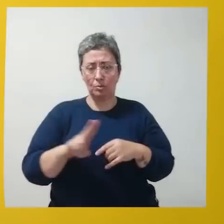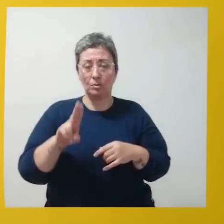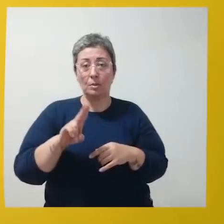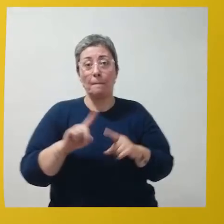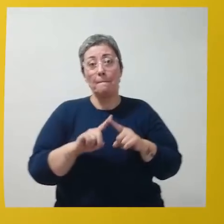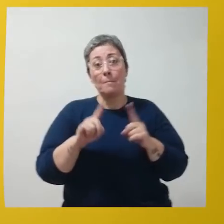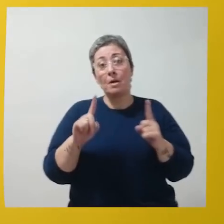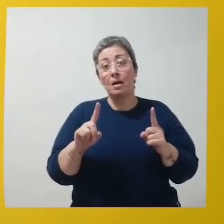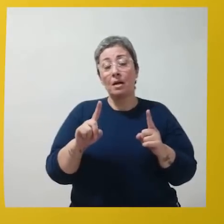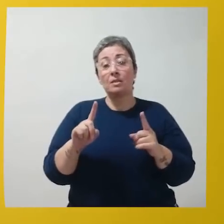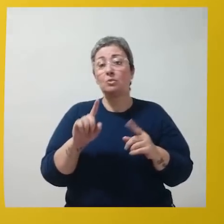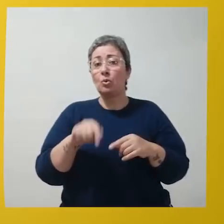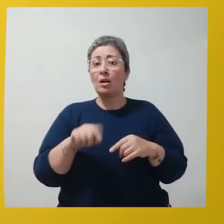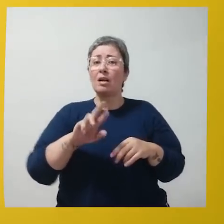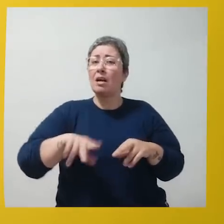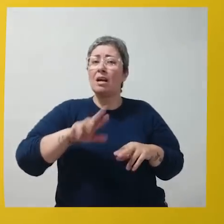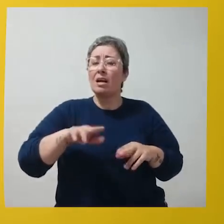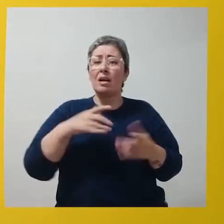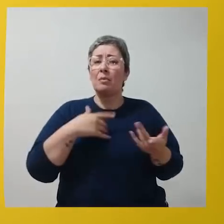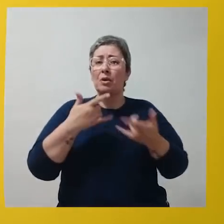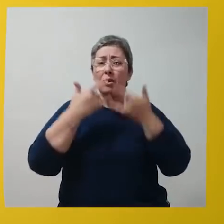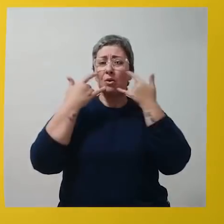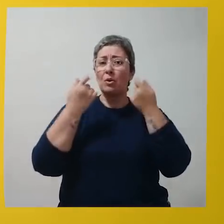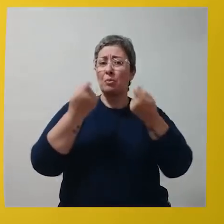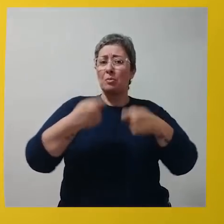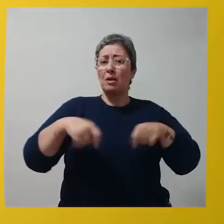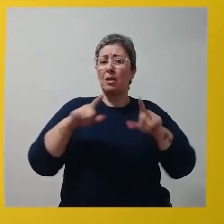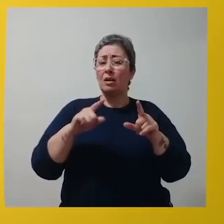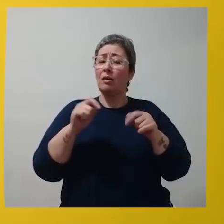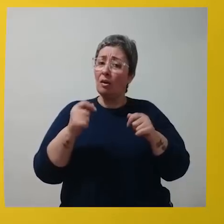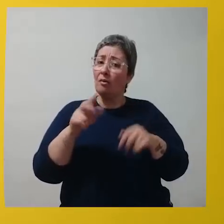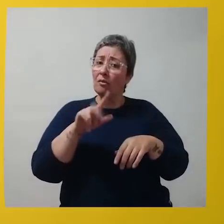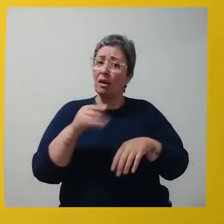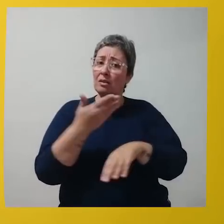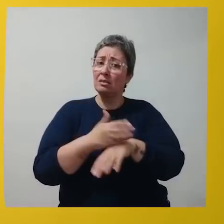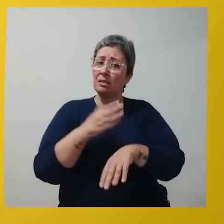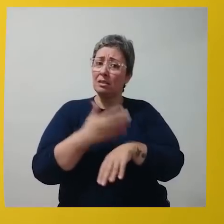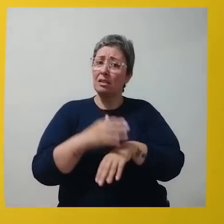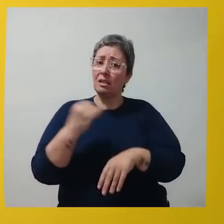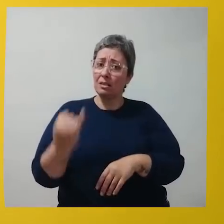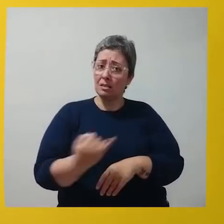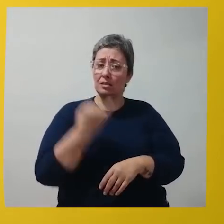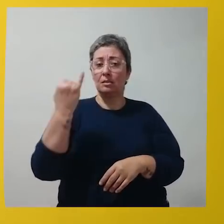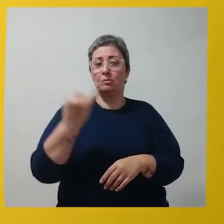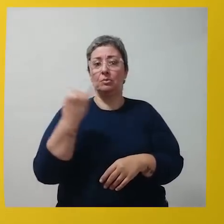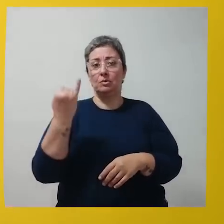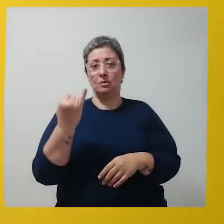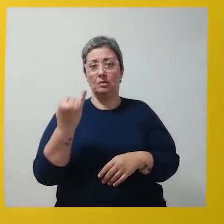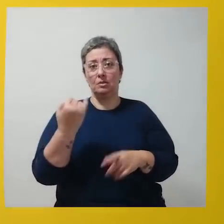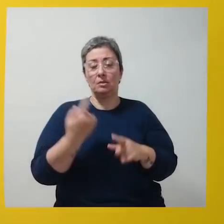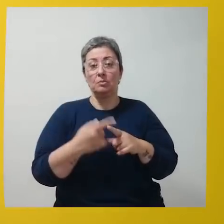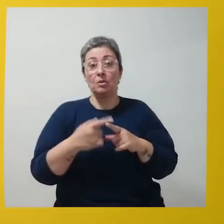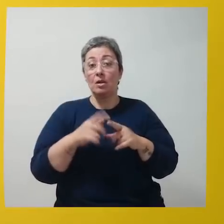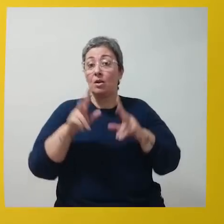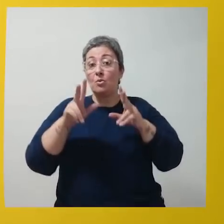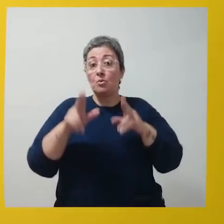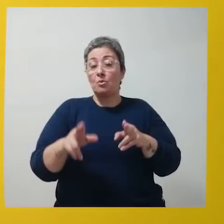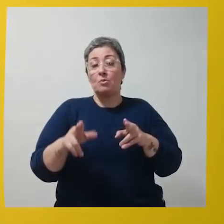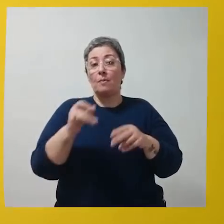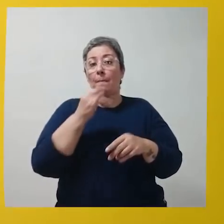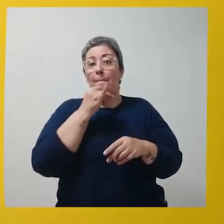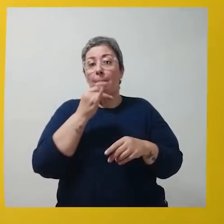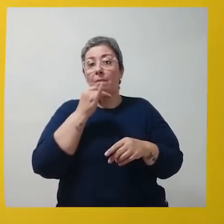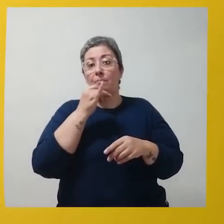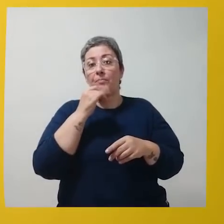é porque elas são isentas do uso da máscara que a gente não vai treinar. É importante a gente treinar, é a mesma coisa.